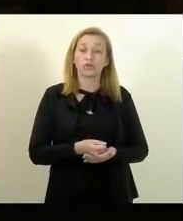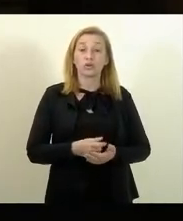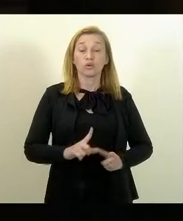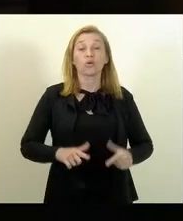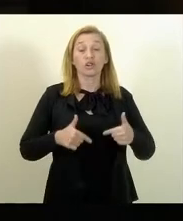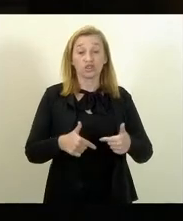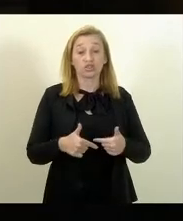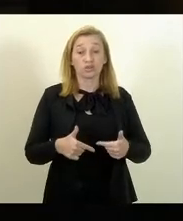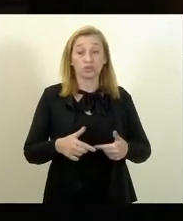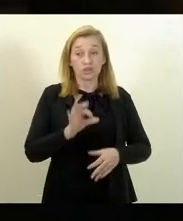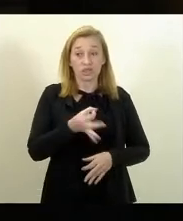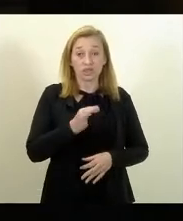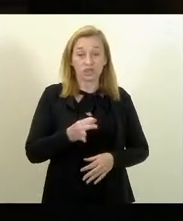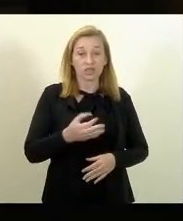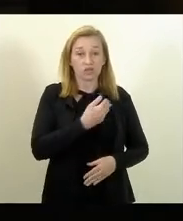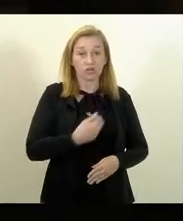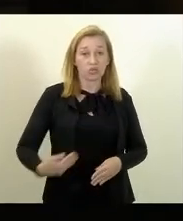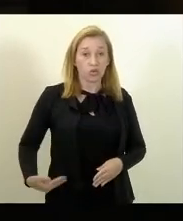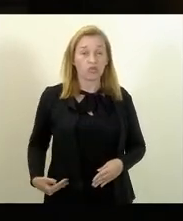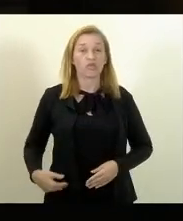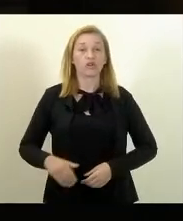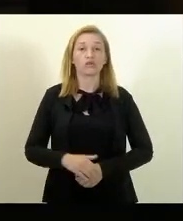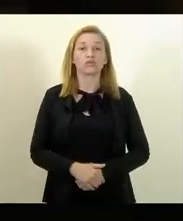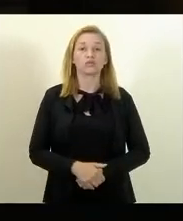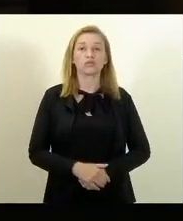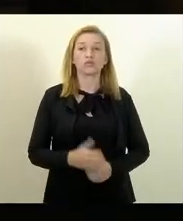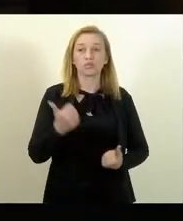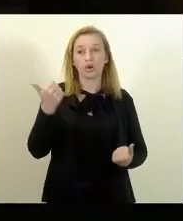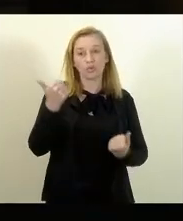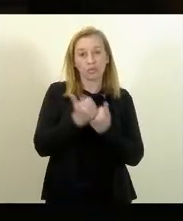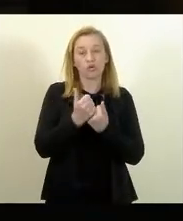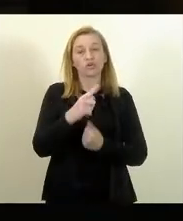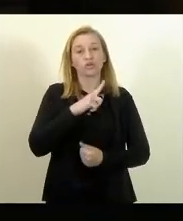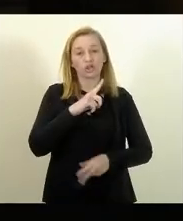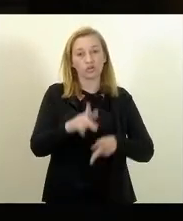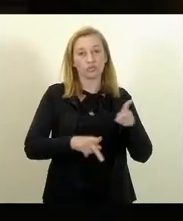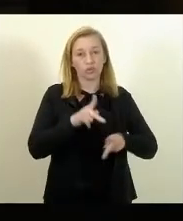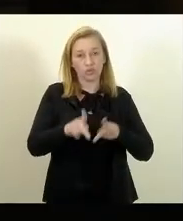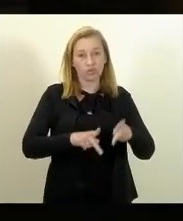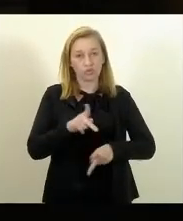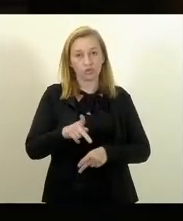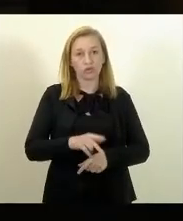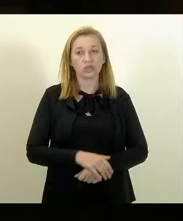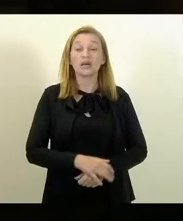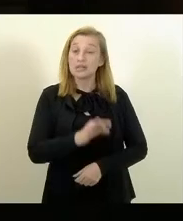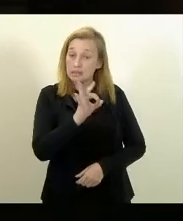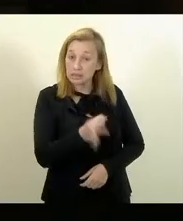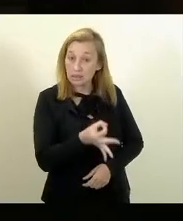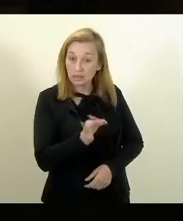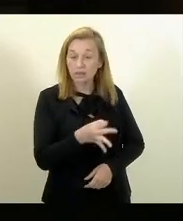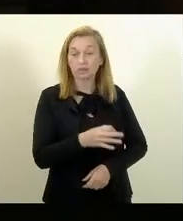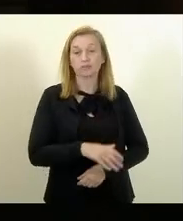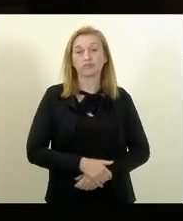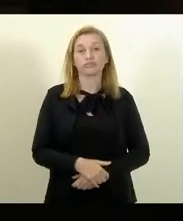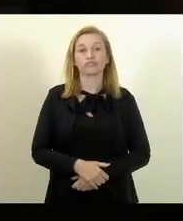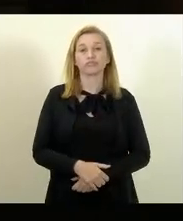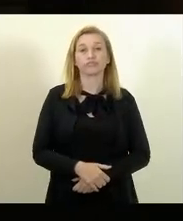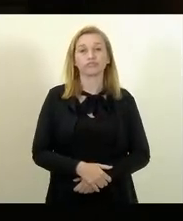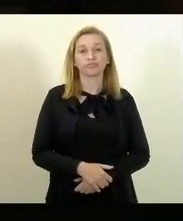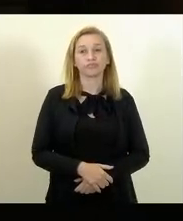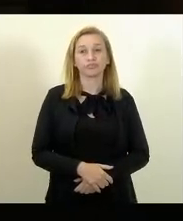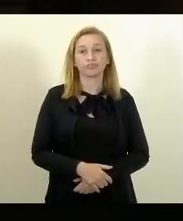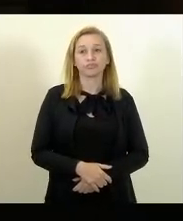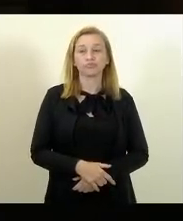governo que tem o apoio da população, com certeza isto